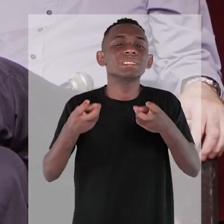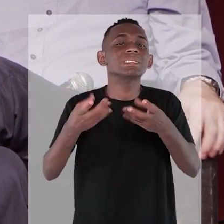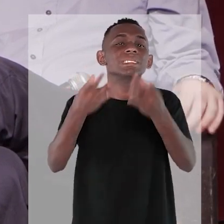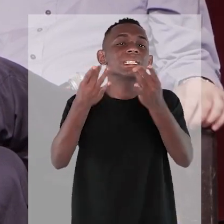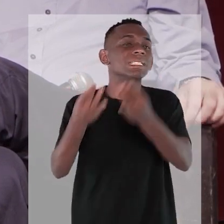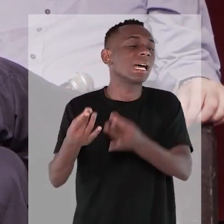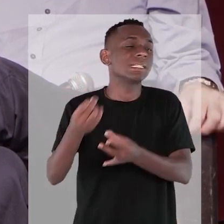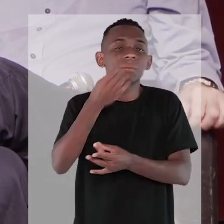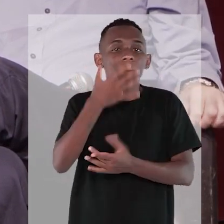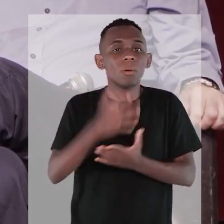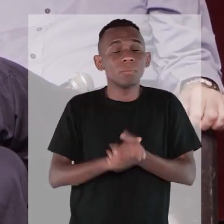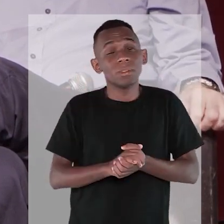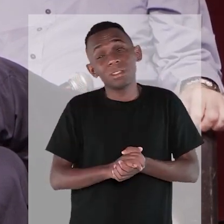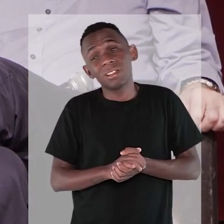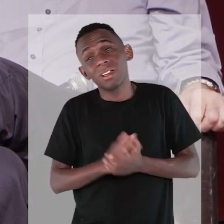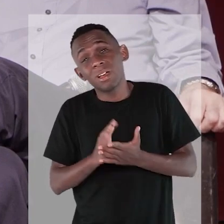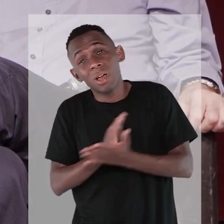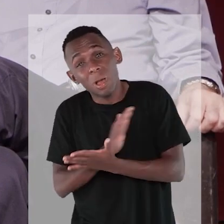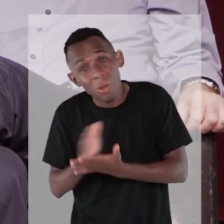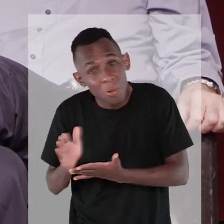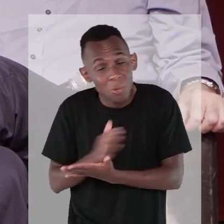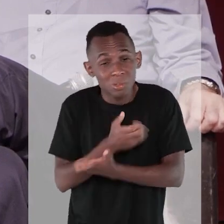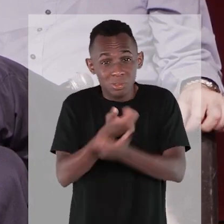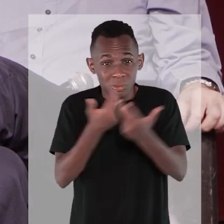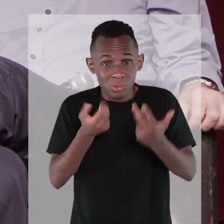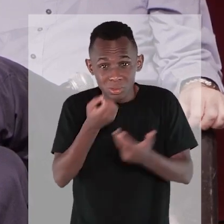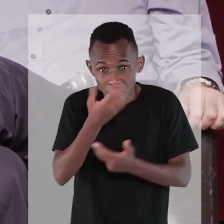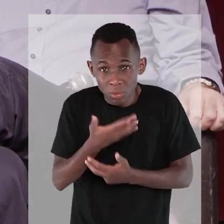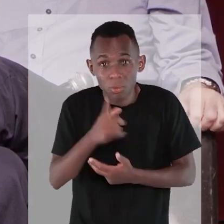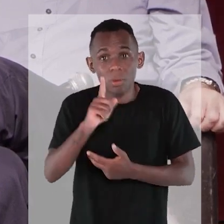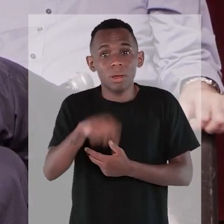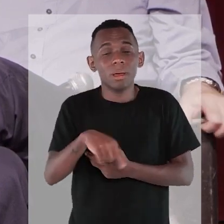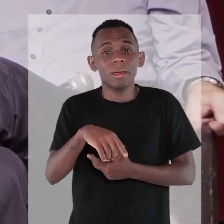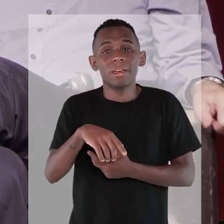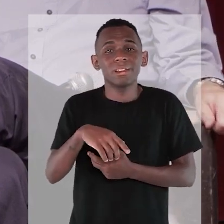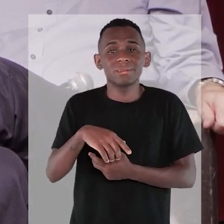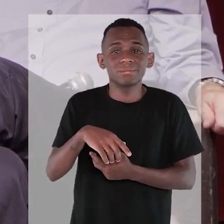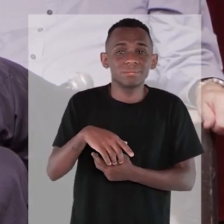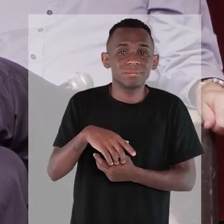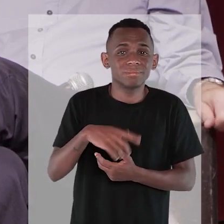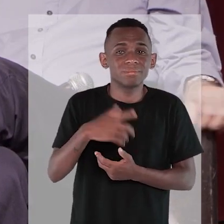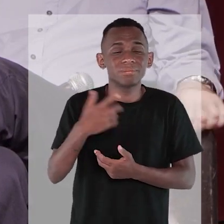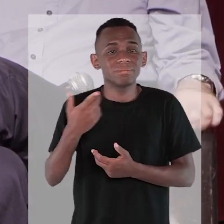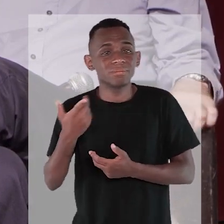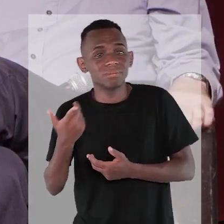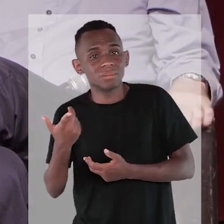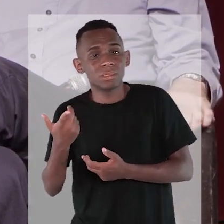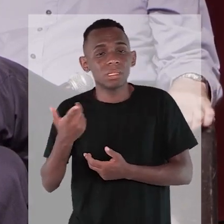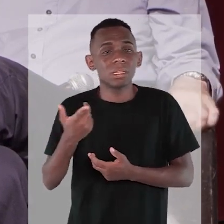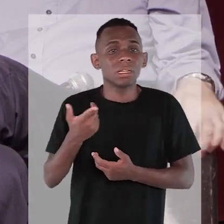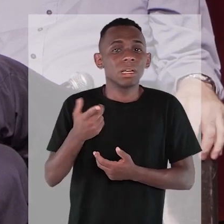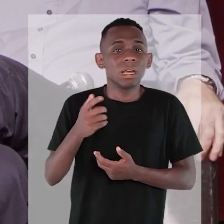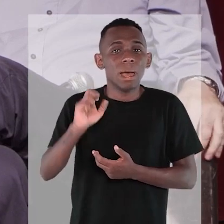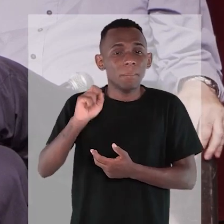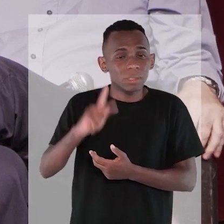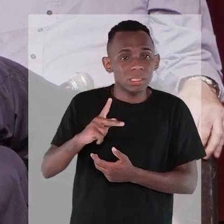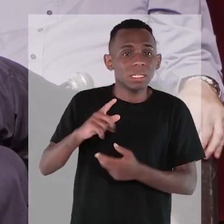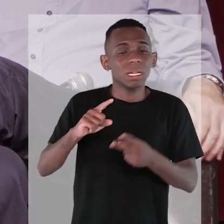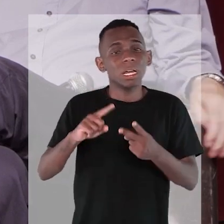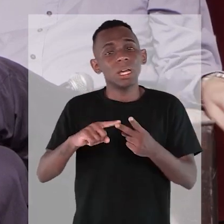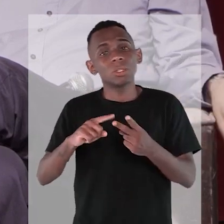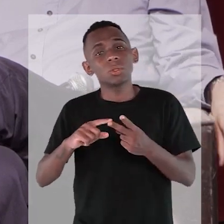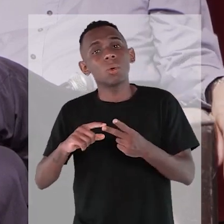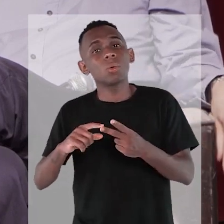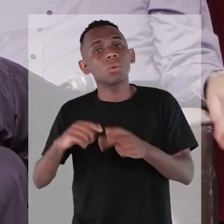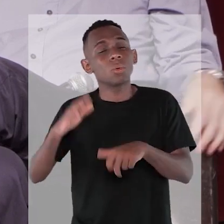ou supostamente boas conquistas dele, reforma da Previdência, autonomia do Banco Central, que não necessariamente são boas, mas que seriam, digamos